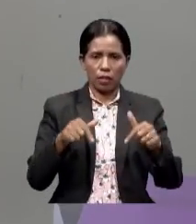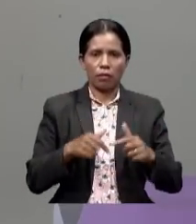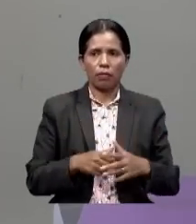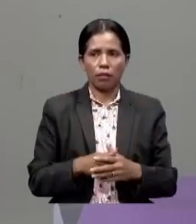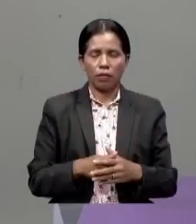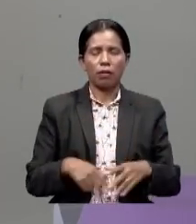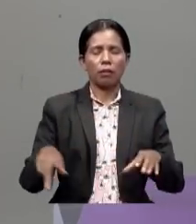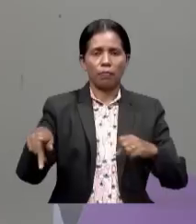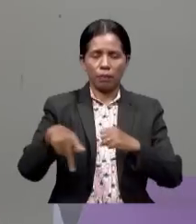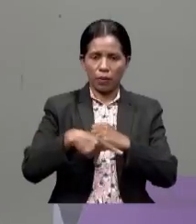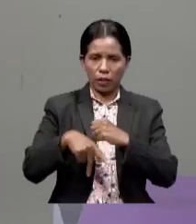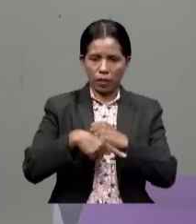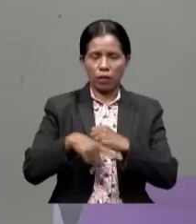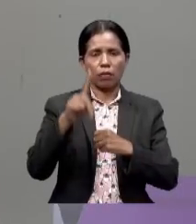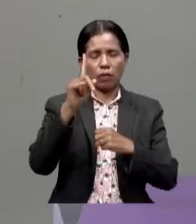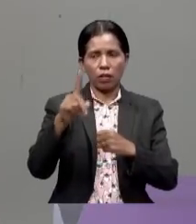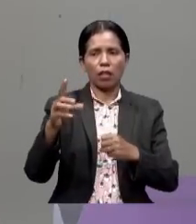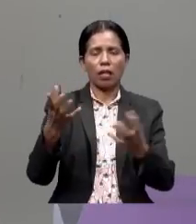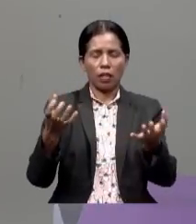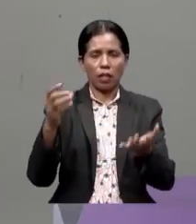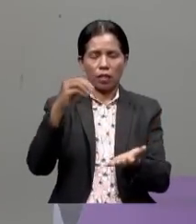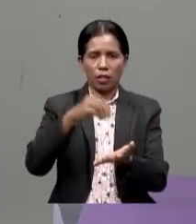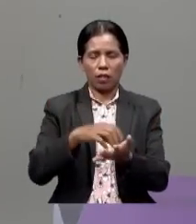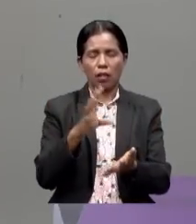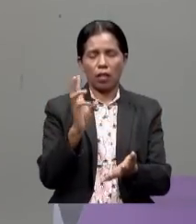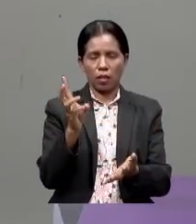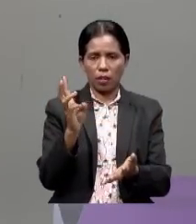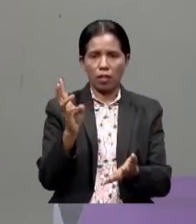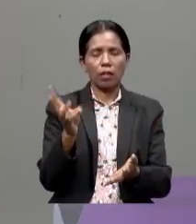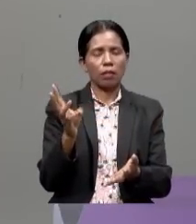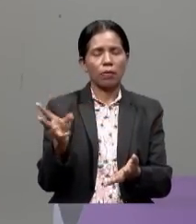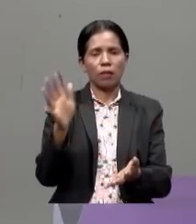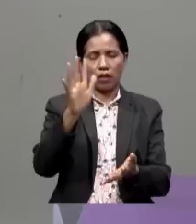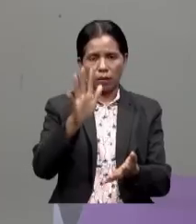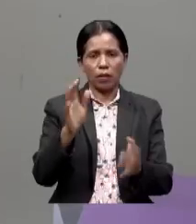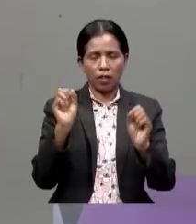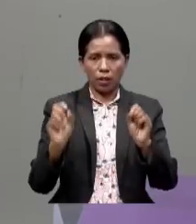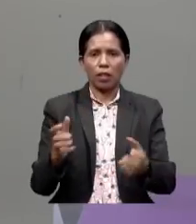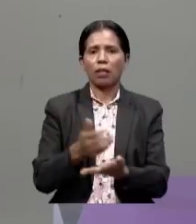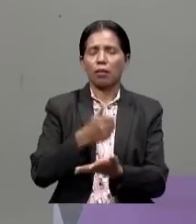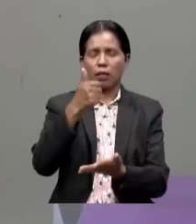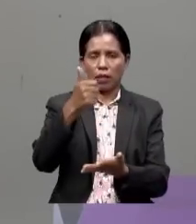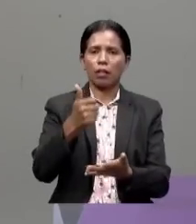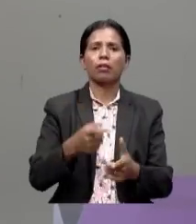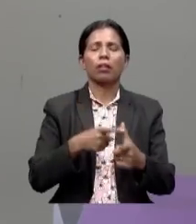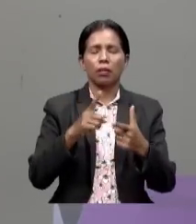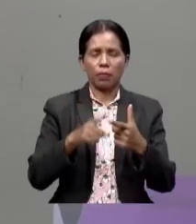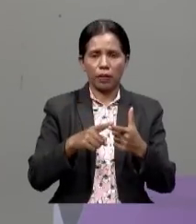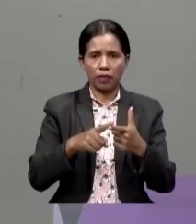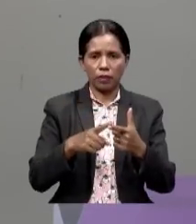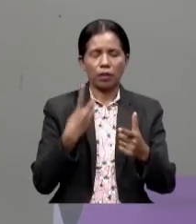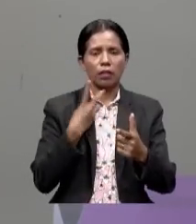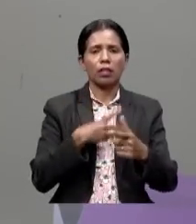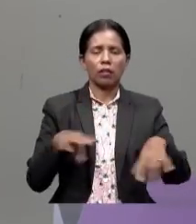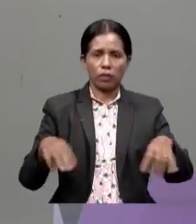cada partido a cara tal que 65 né, efetivo né, cara que vele manan hanse né. Então, agora está aí